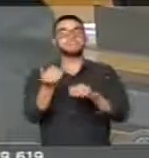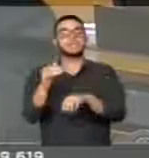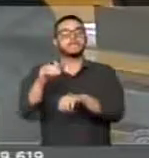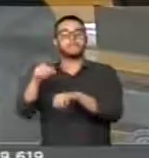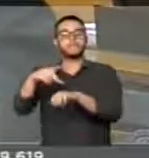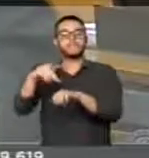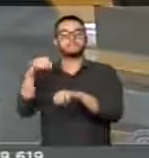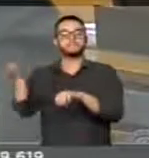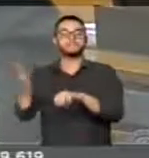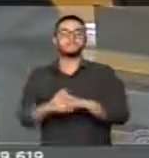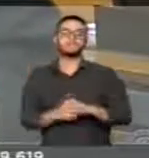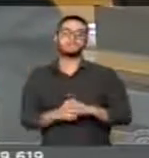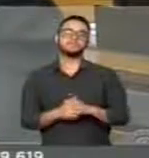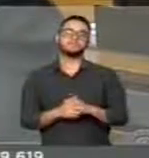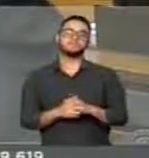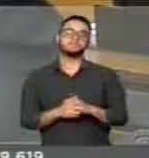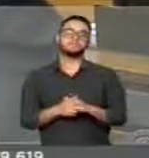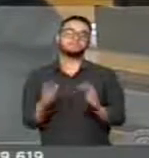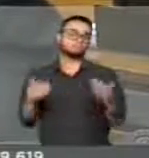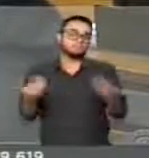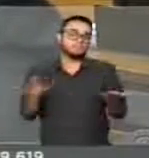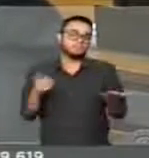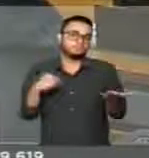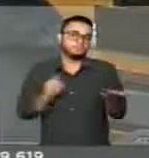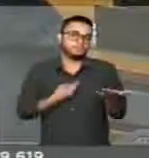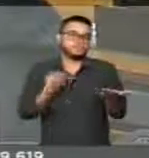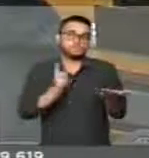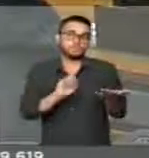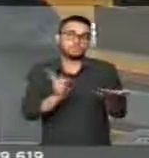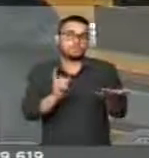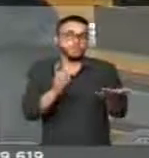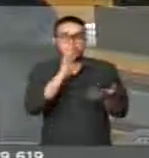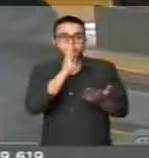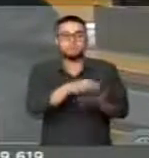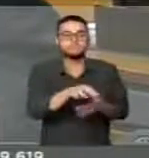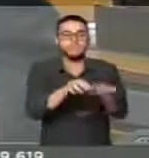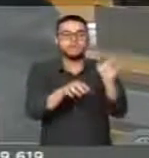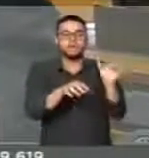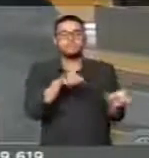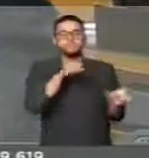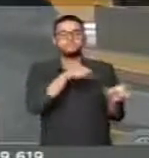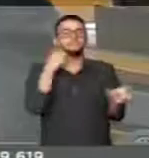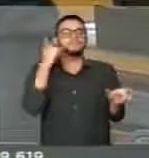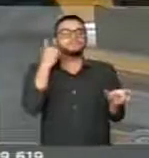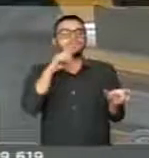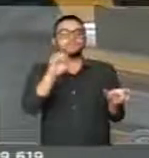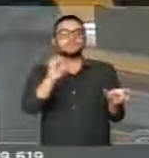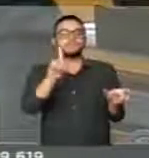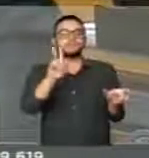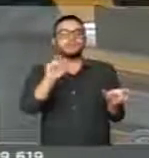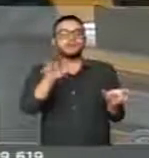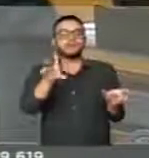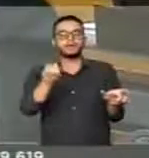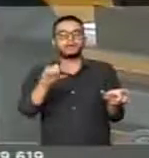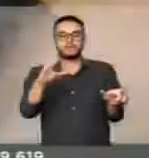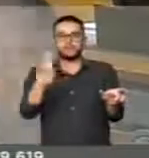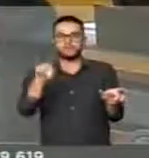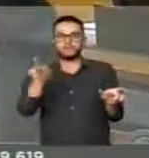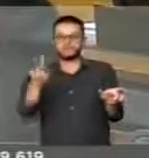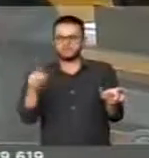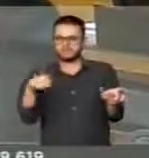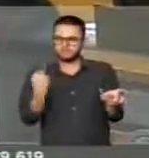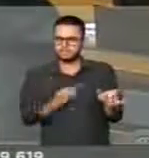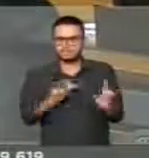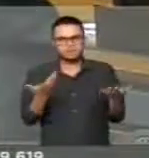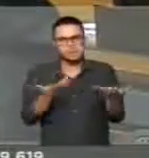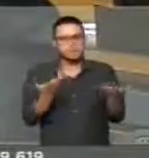Portanto, nós não estamos aqui a acusar o deputado Eduardo Cunha. Nós estamos aqui a apreciar, por